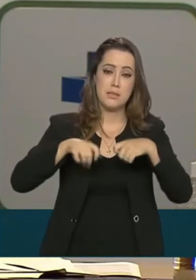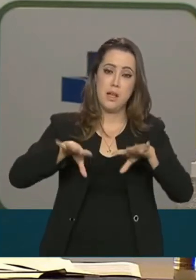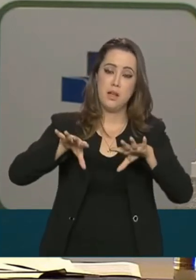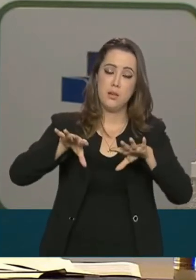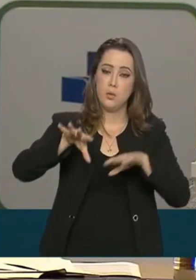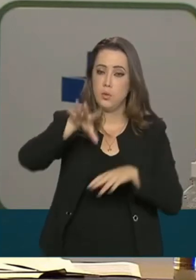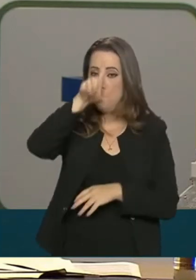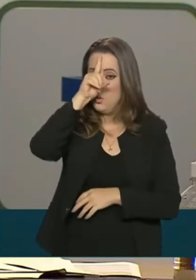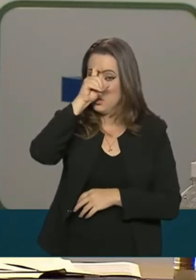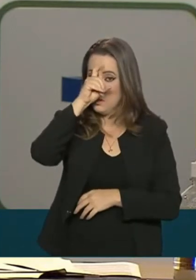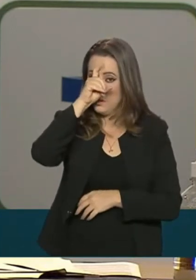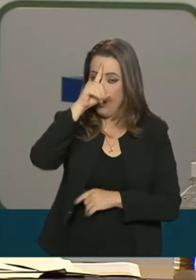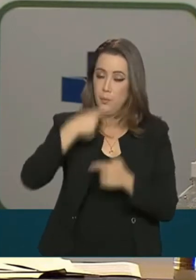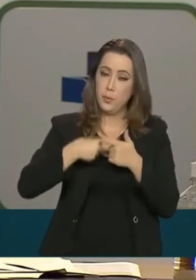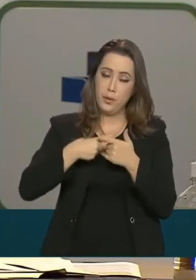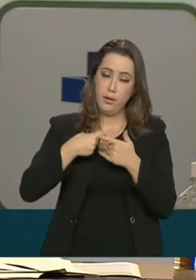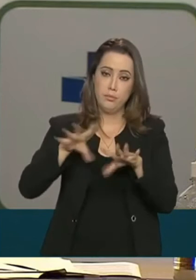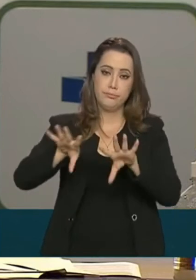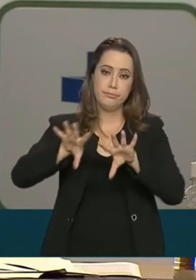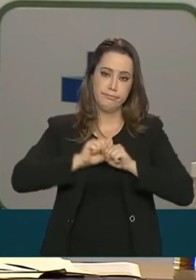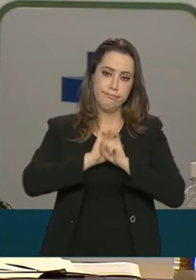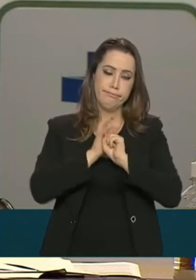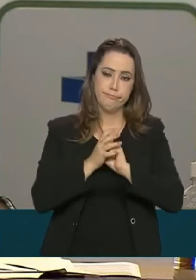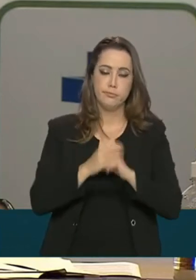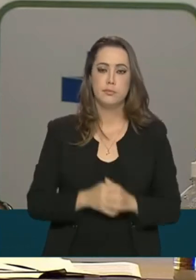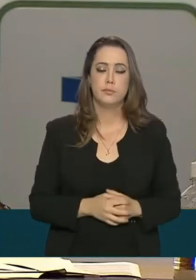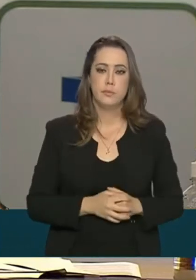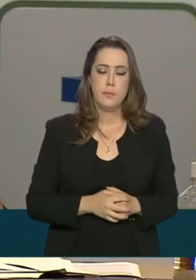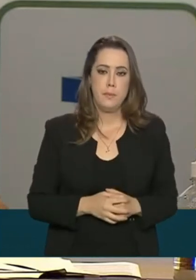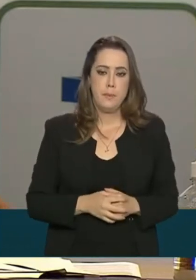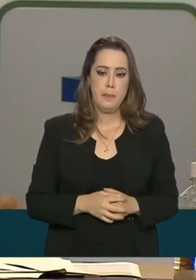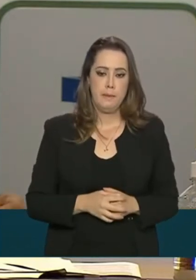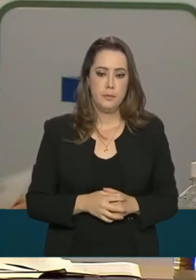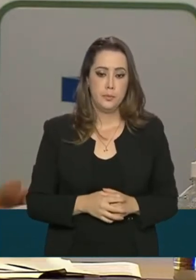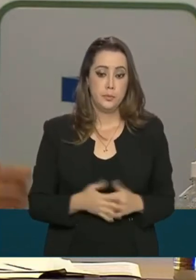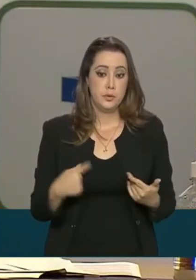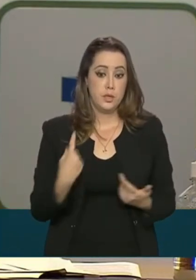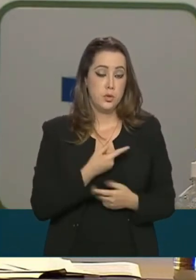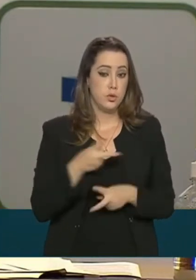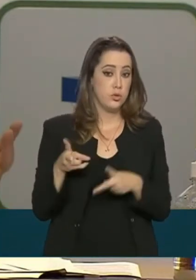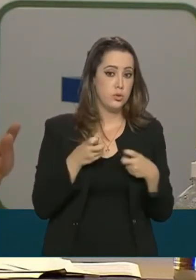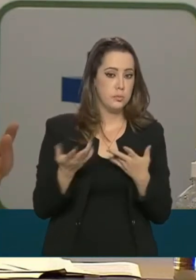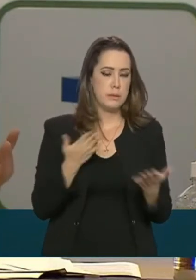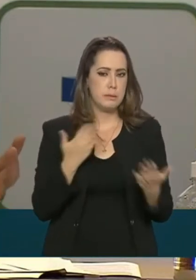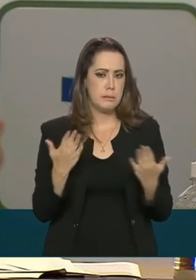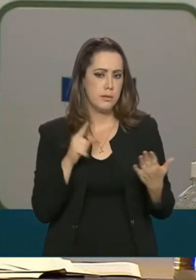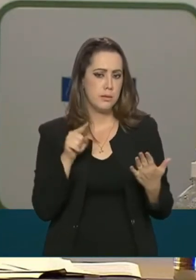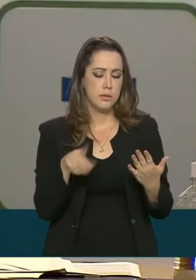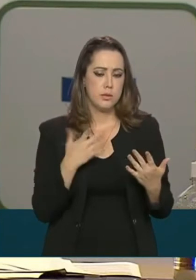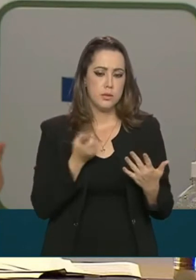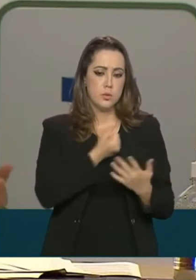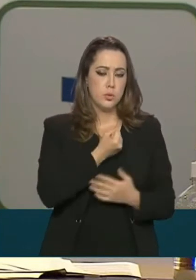Covid-19. Quando nós abrimos sempre esse dado